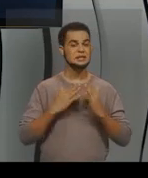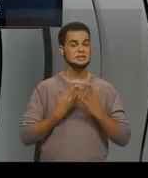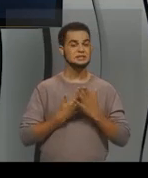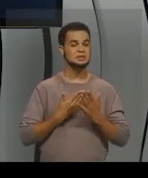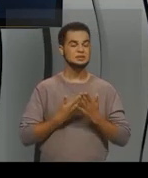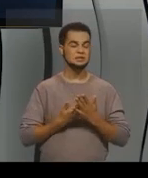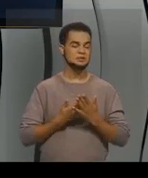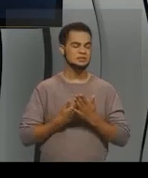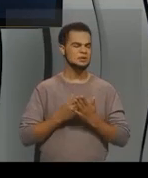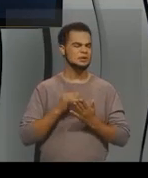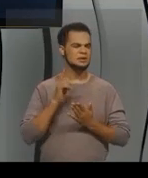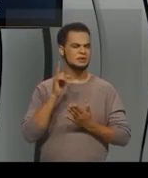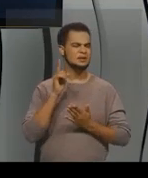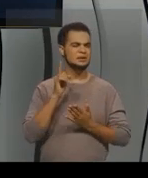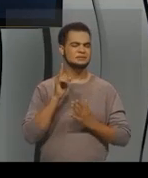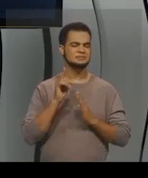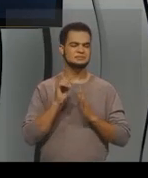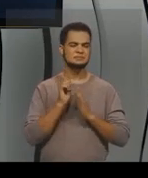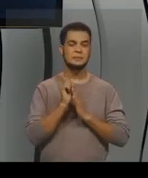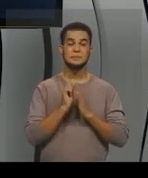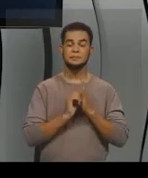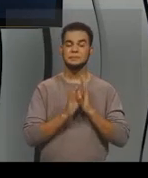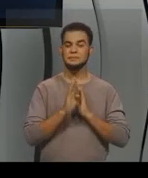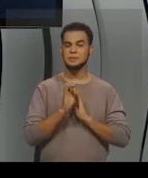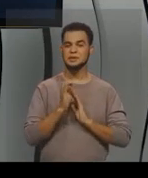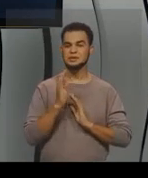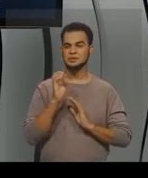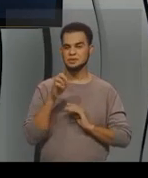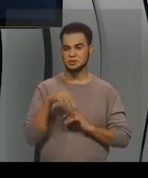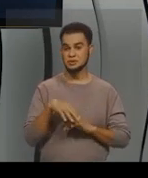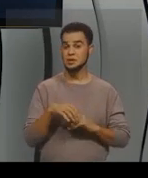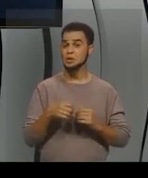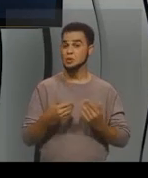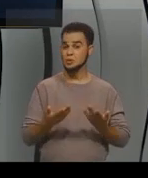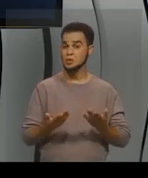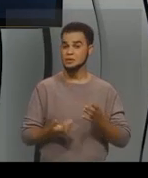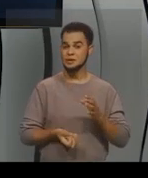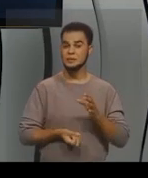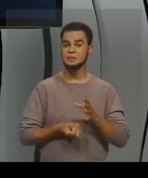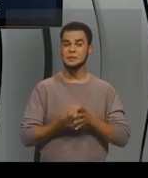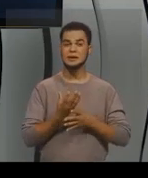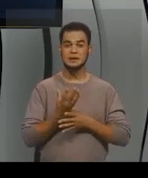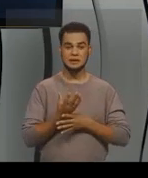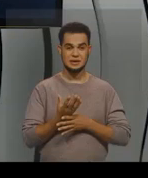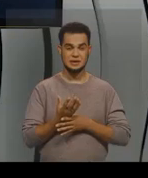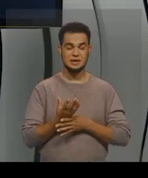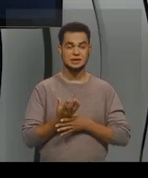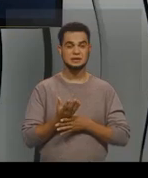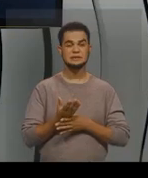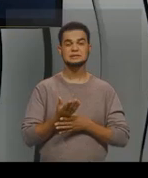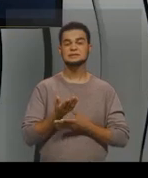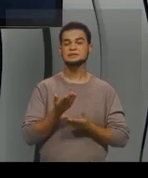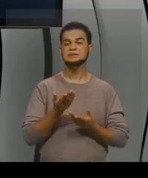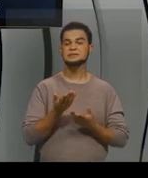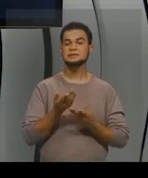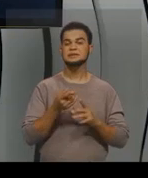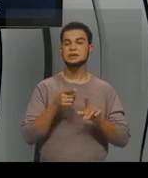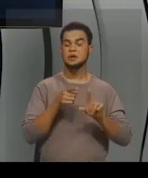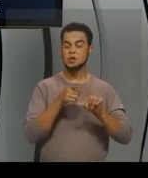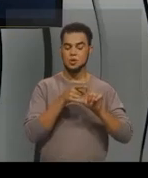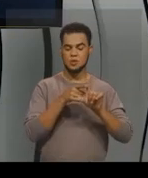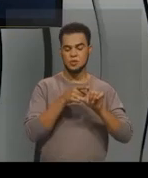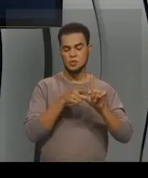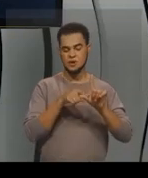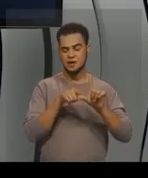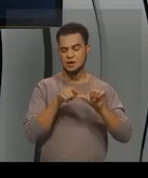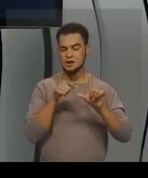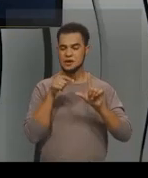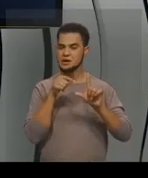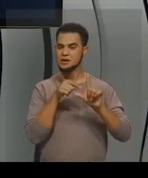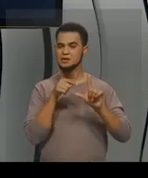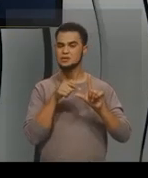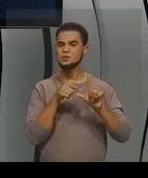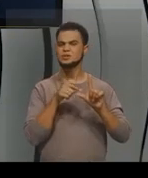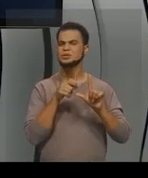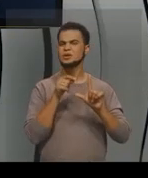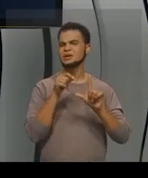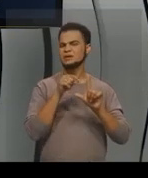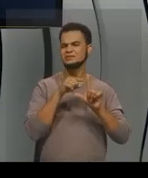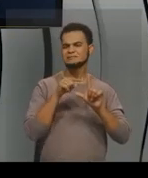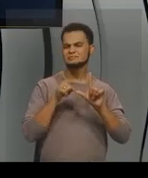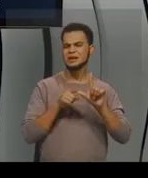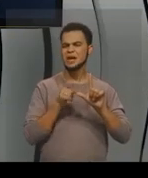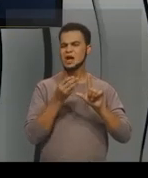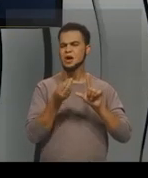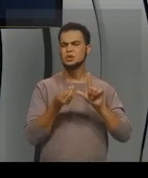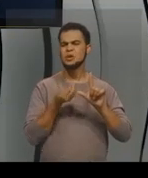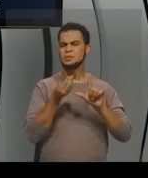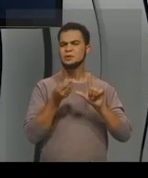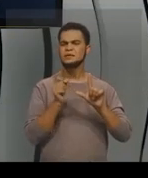Quando aparece ângulo BAC, o ângulo POQ e o ângulo RET, quais representações eu